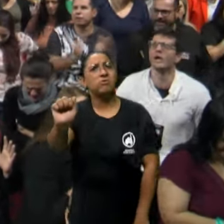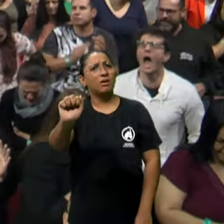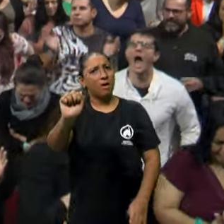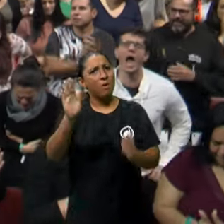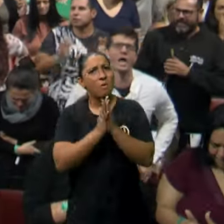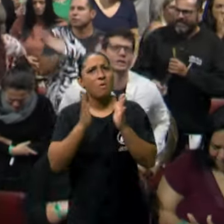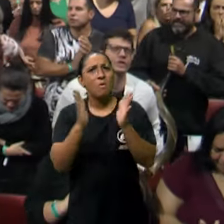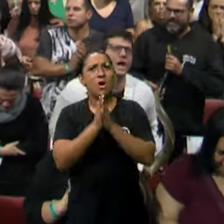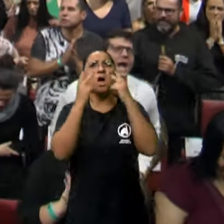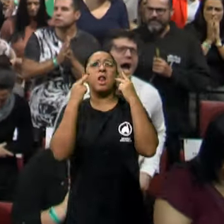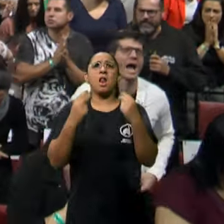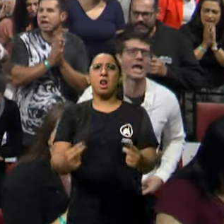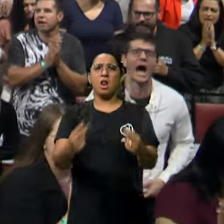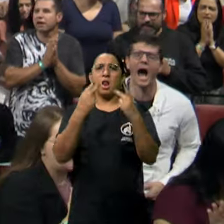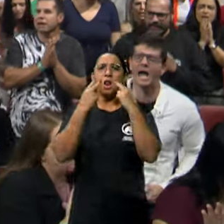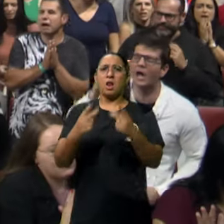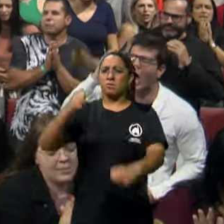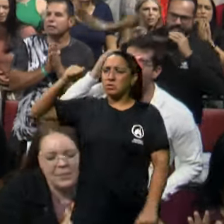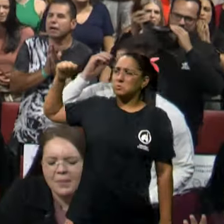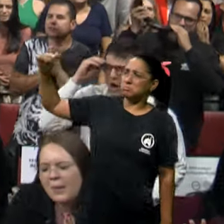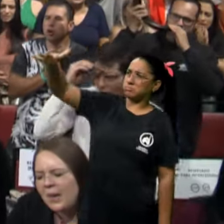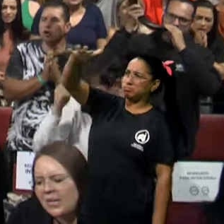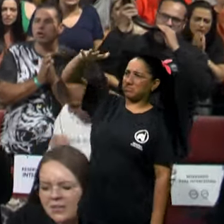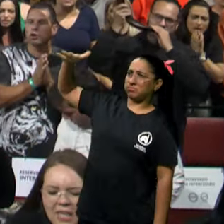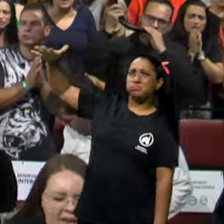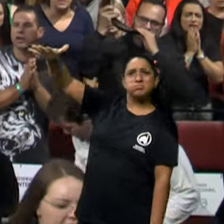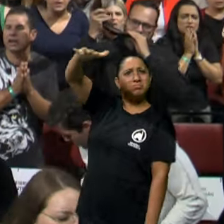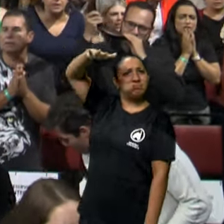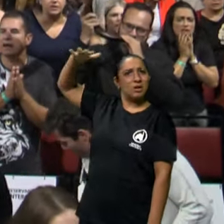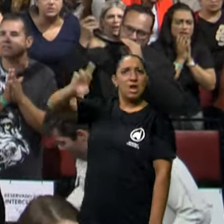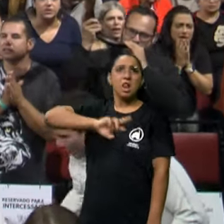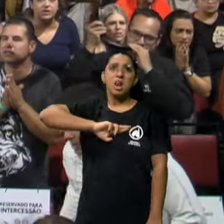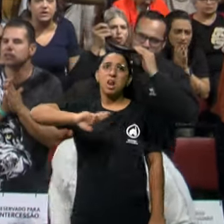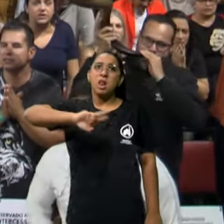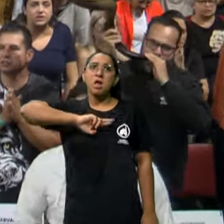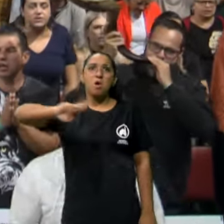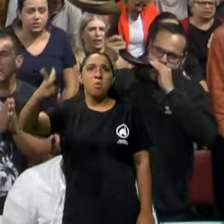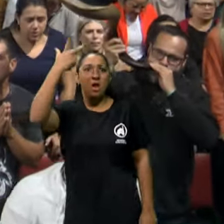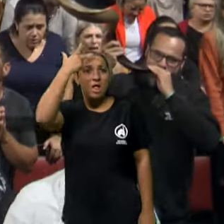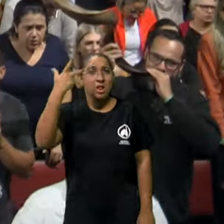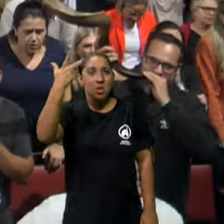a oração em língua não é aqui